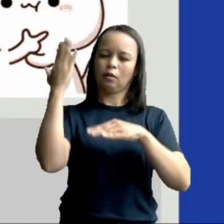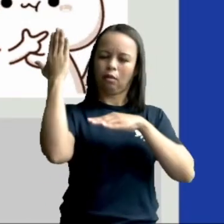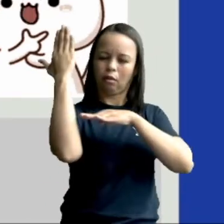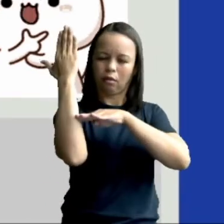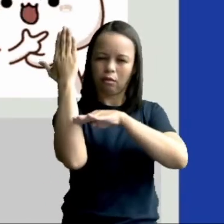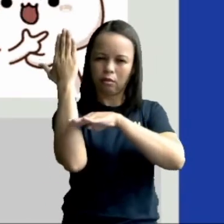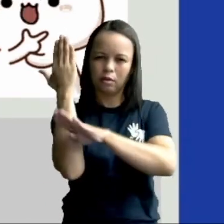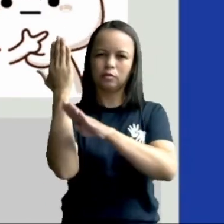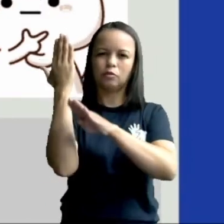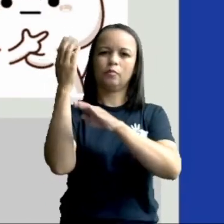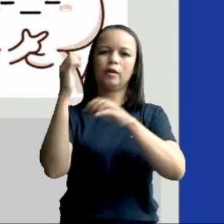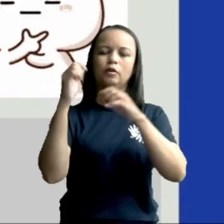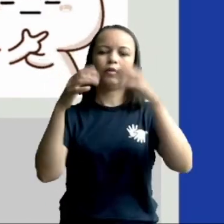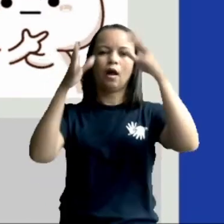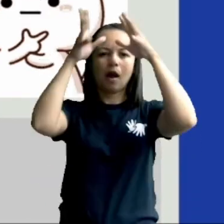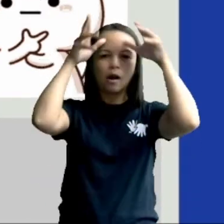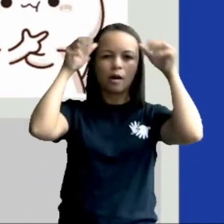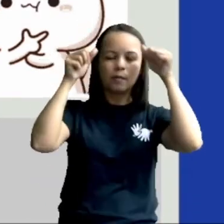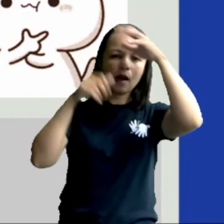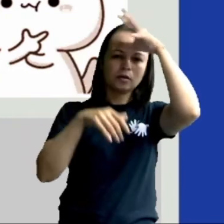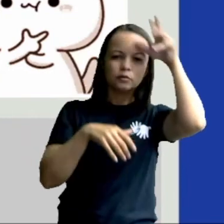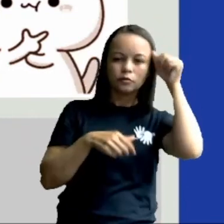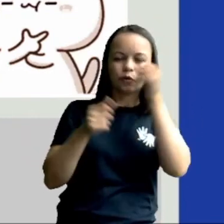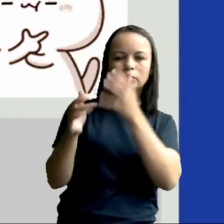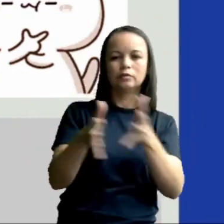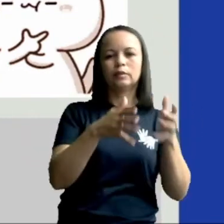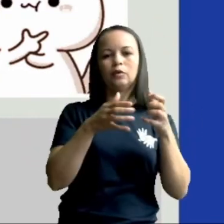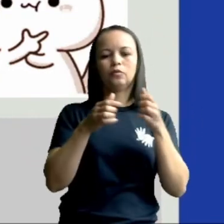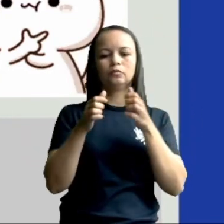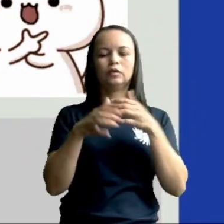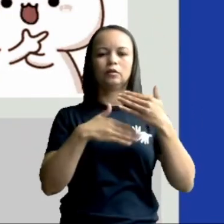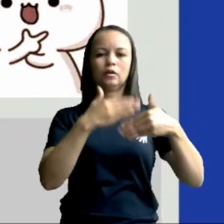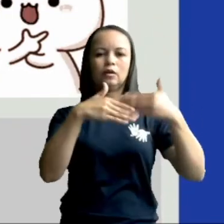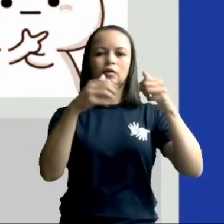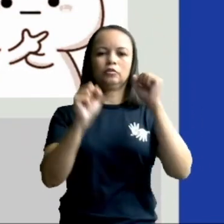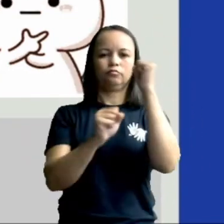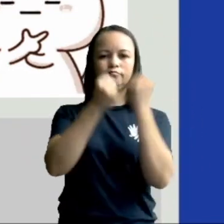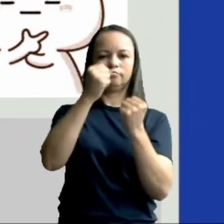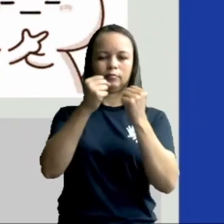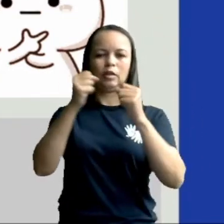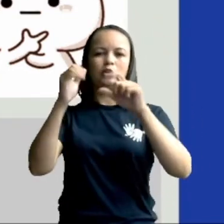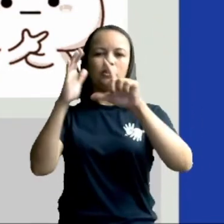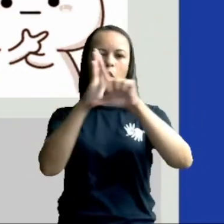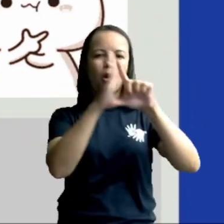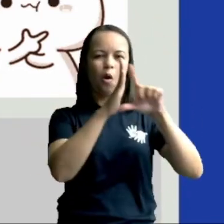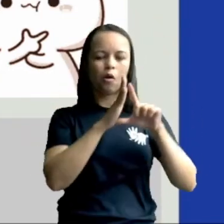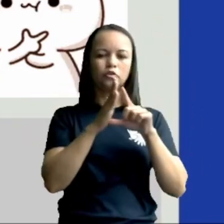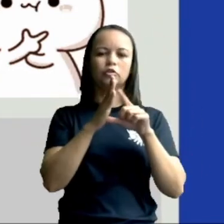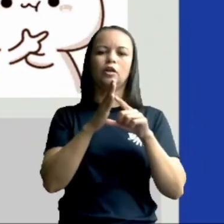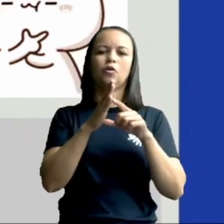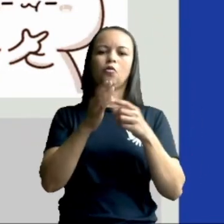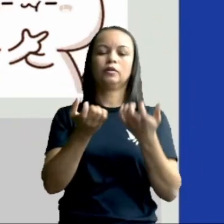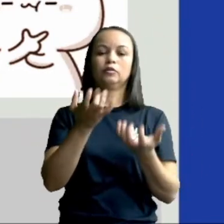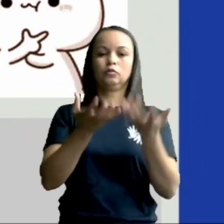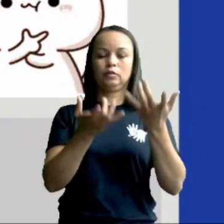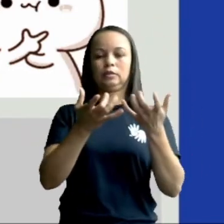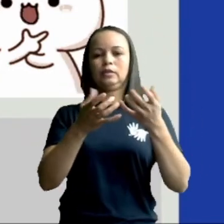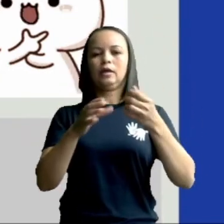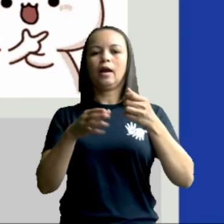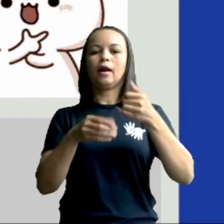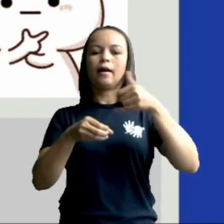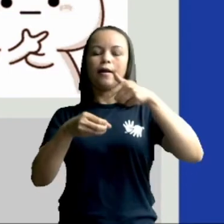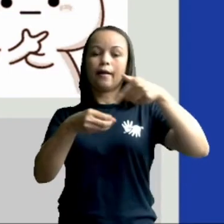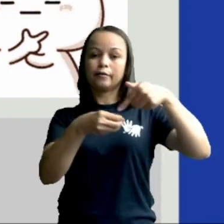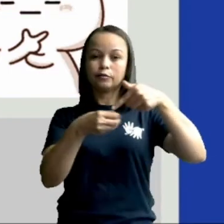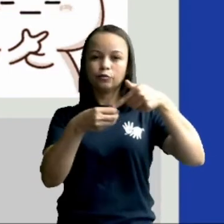serrarias no meio da Amazônia e percorrido enormes distâncias até chegar às fábricas de móveis, queimando combustíveis fósseis como gasolina e diesel. E